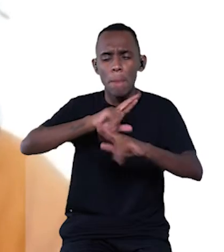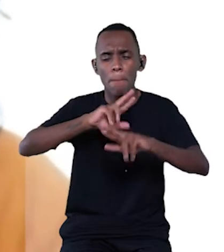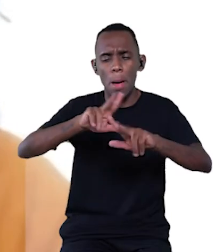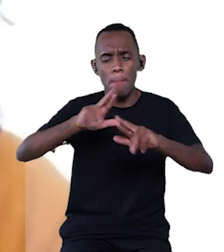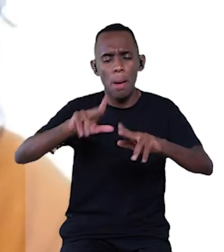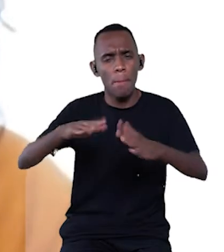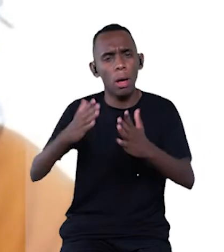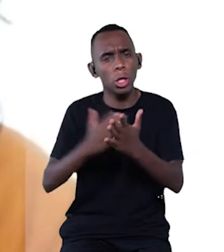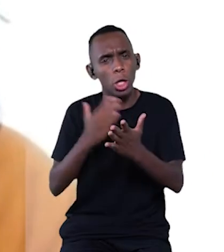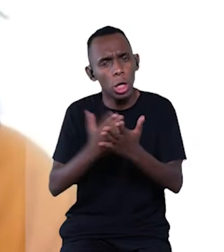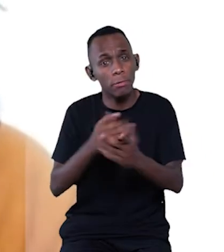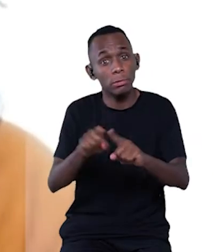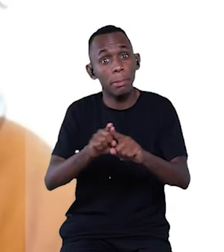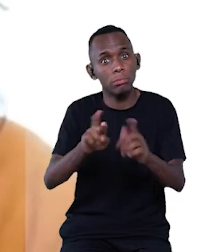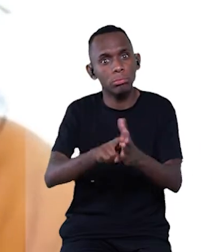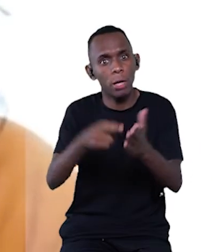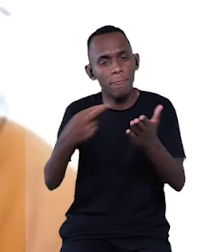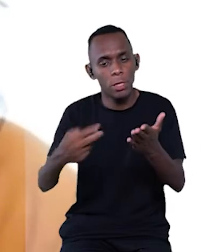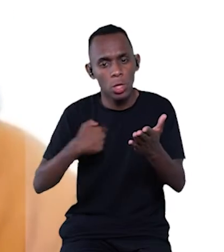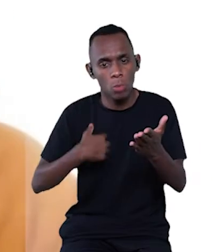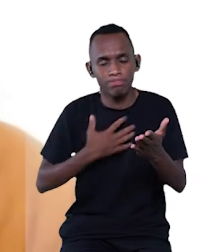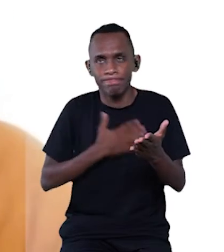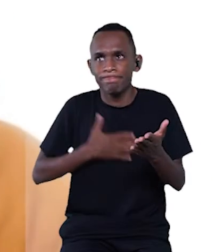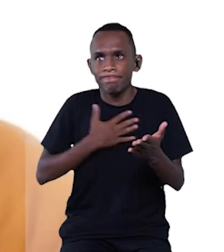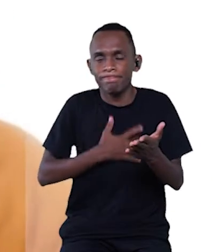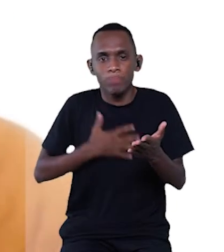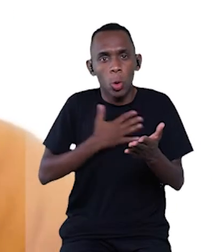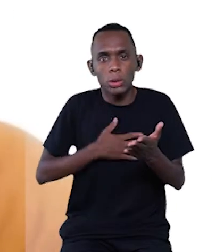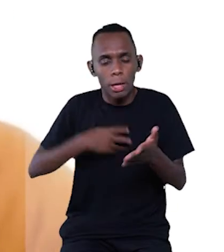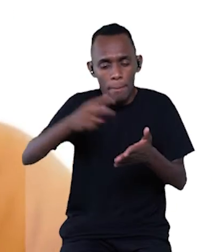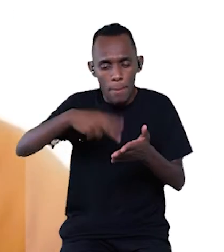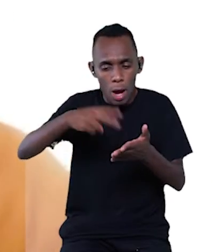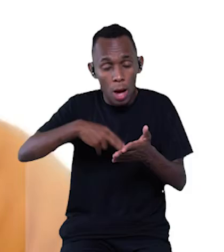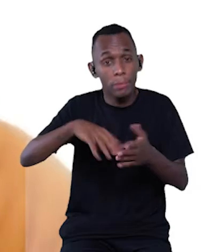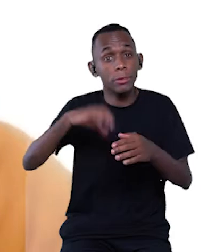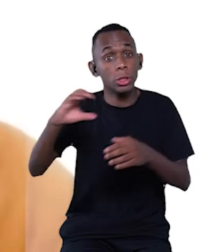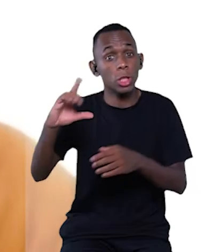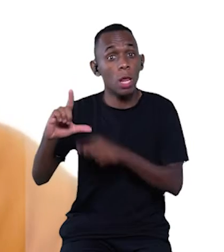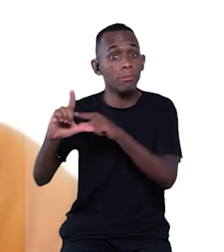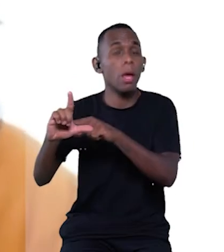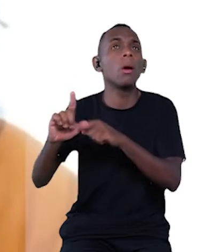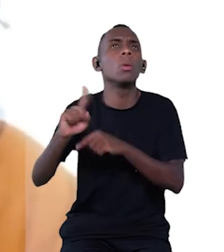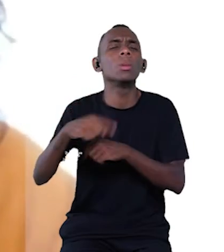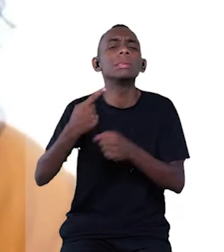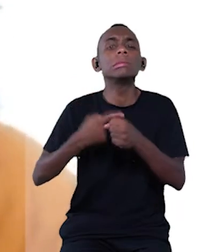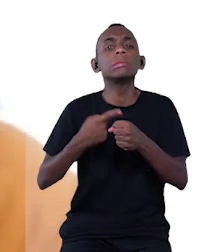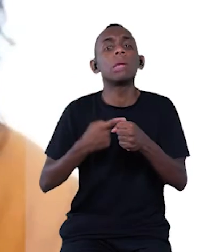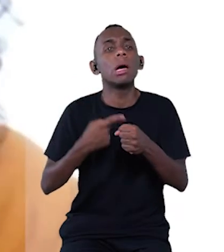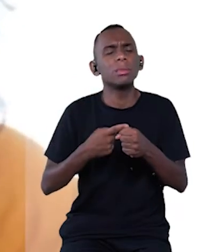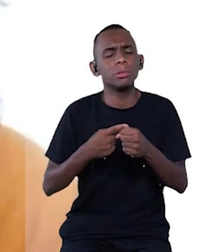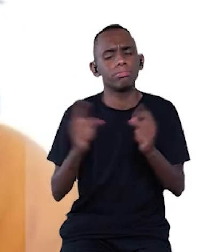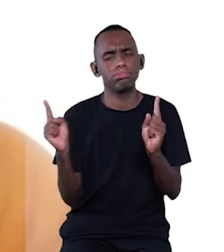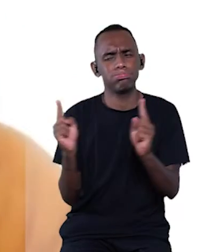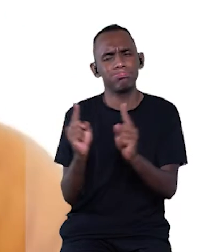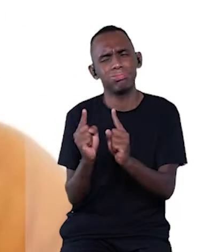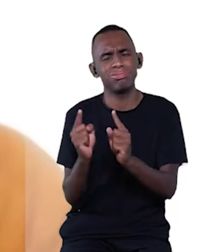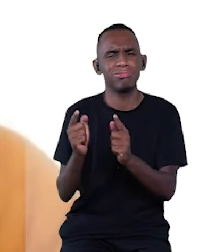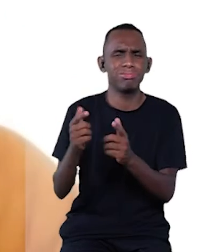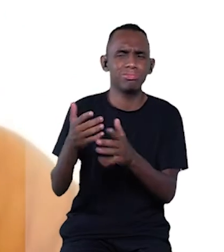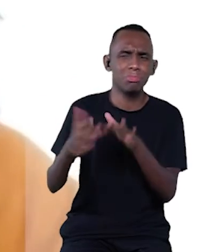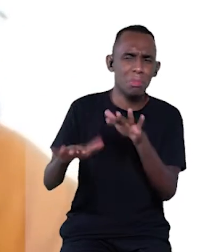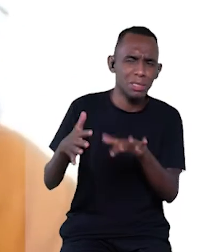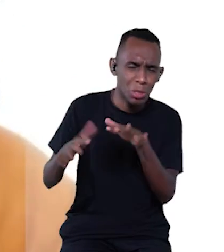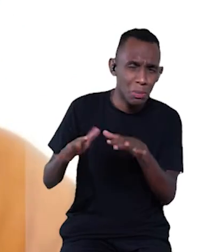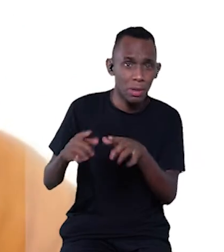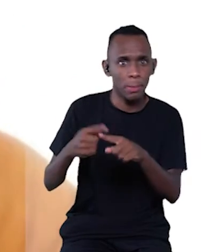revistas, eu gostava muito de ler revista, e em Lafayette, que Lafayette é uma cidade pequena, média, né?